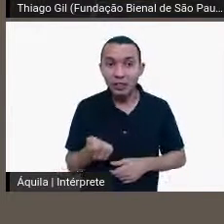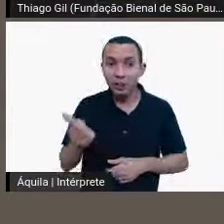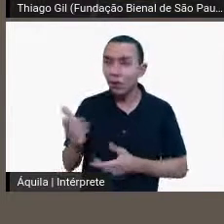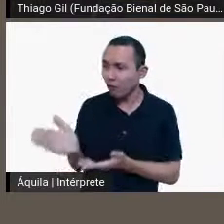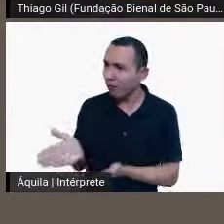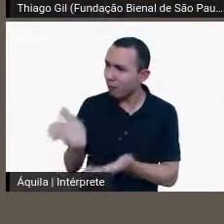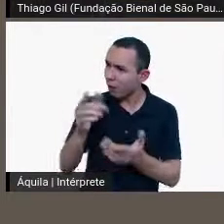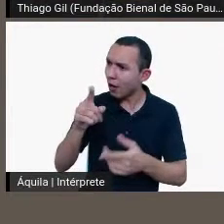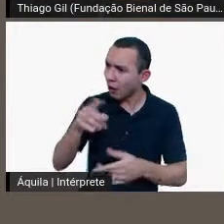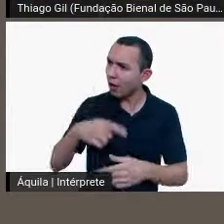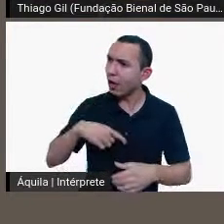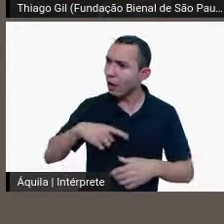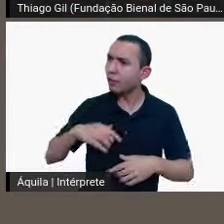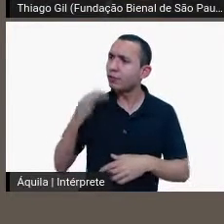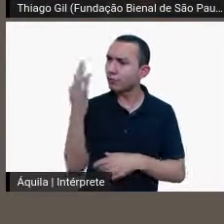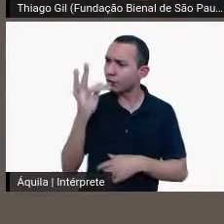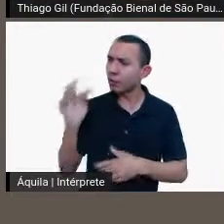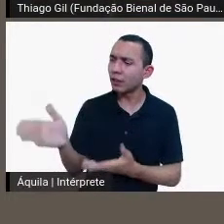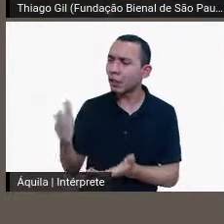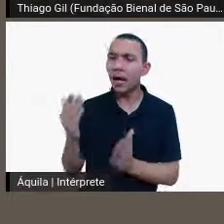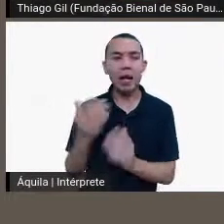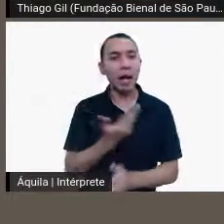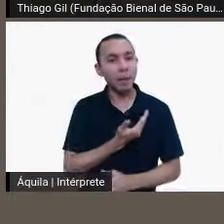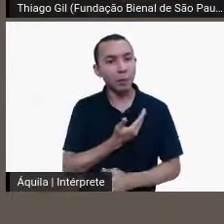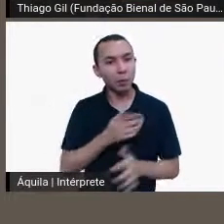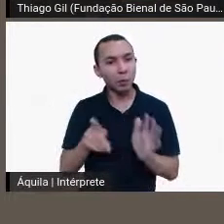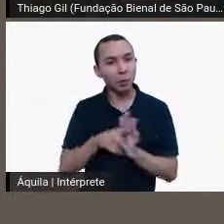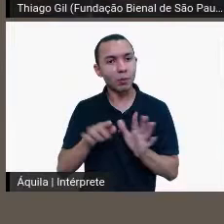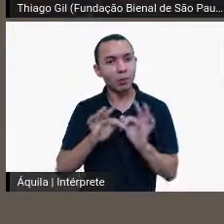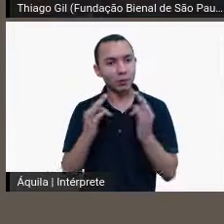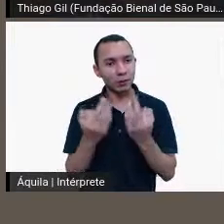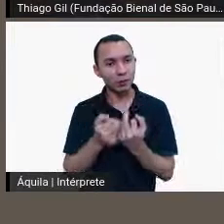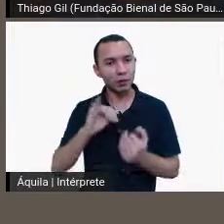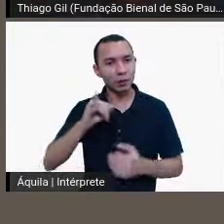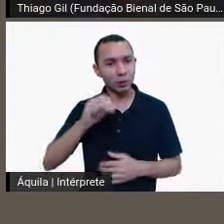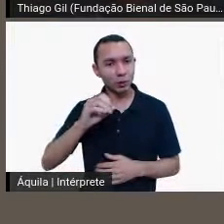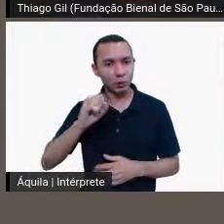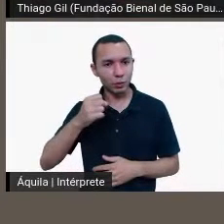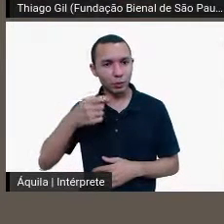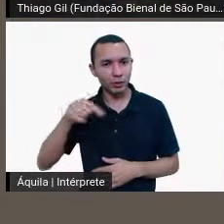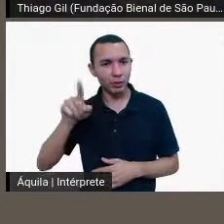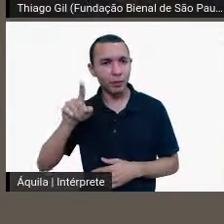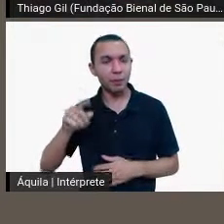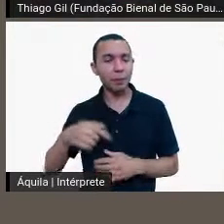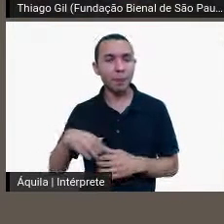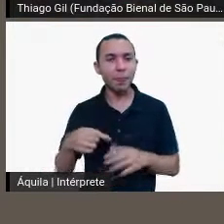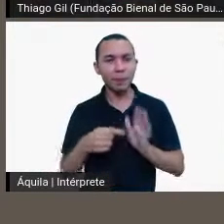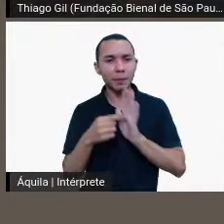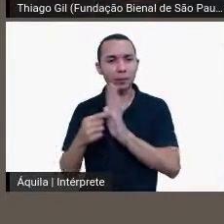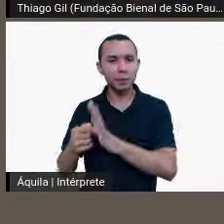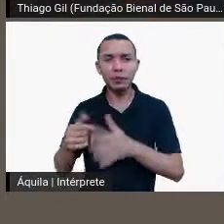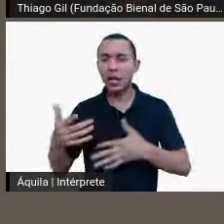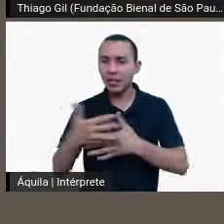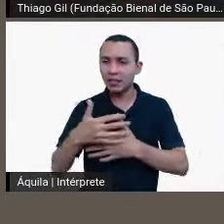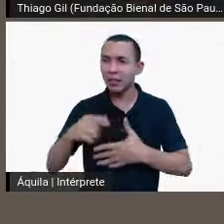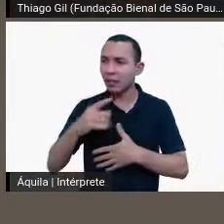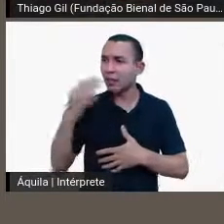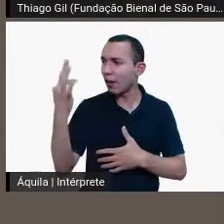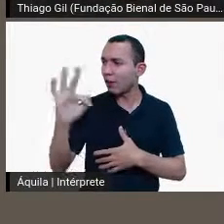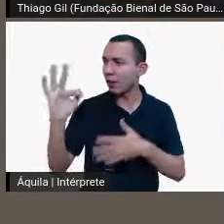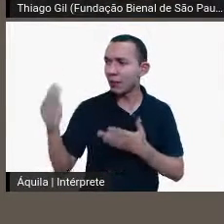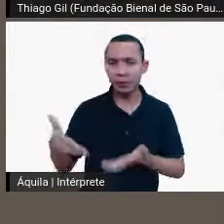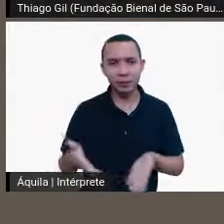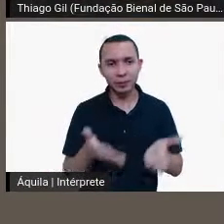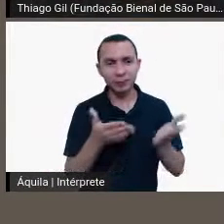Paris também, um amigo da família, chamado José Quelinin, que estava apresentando a cidade para elas. Então, aí na